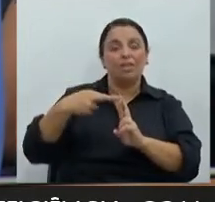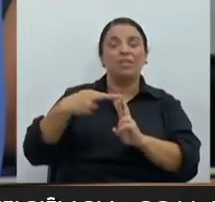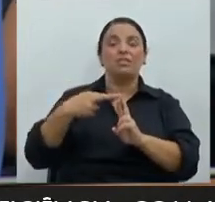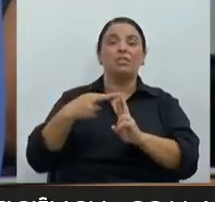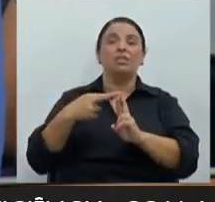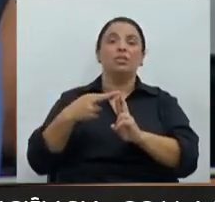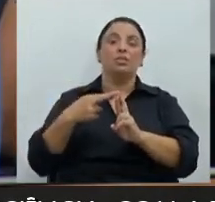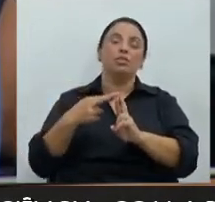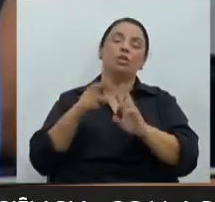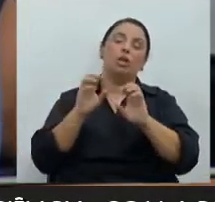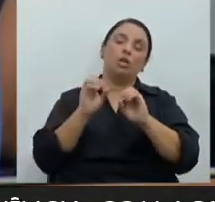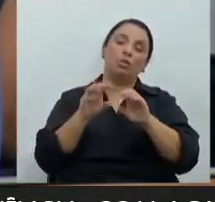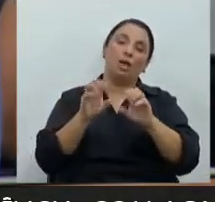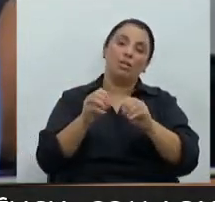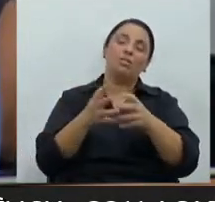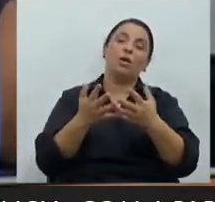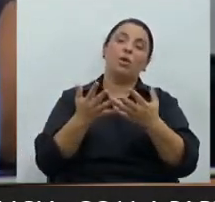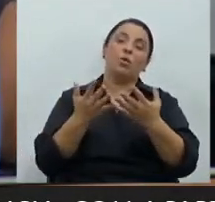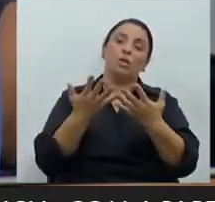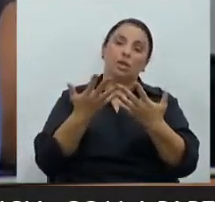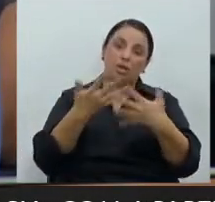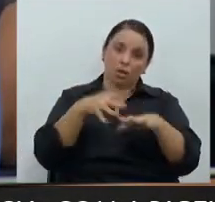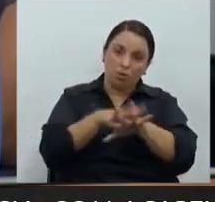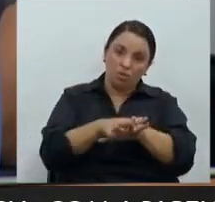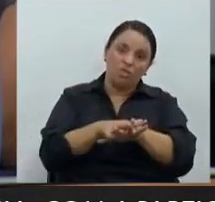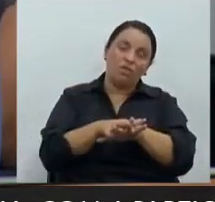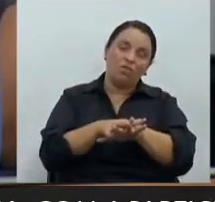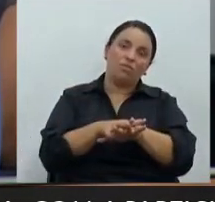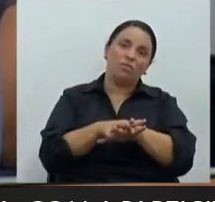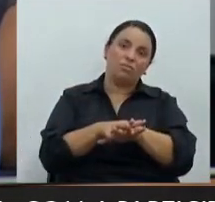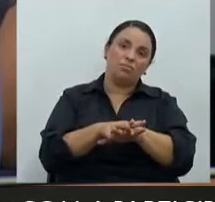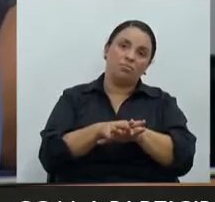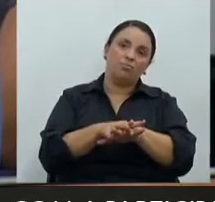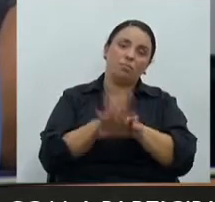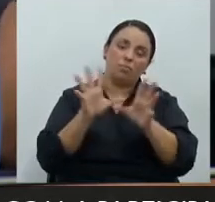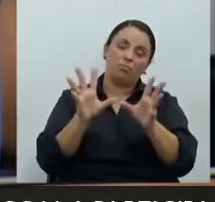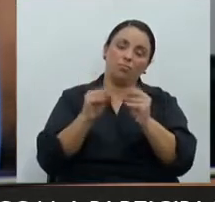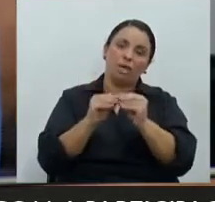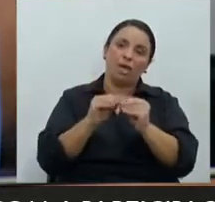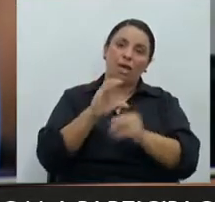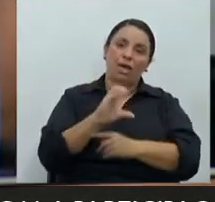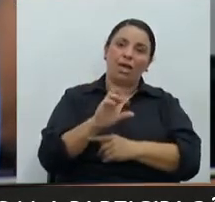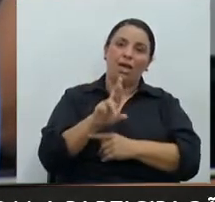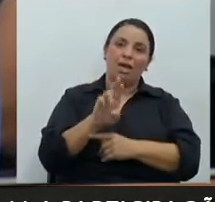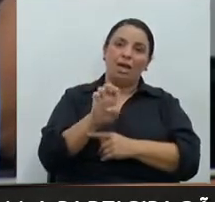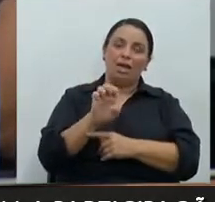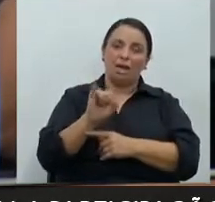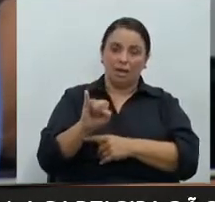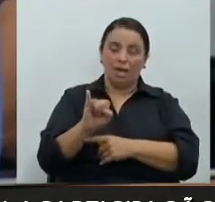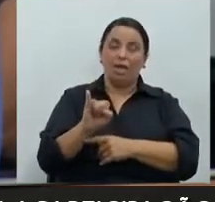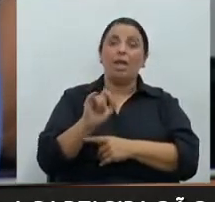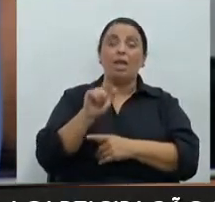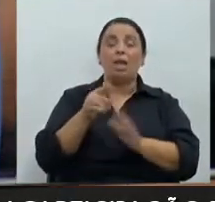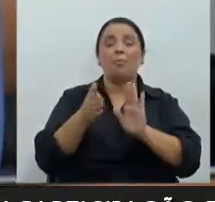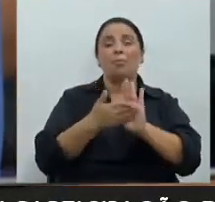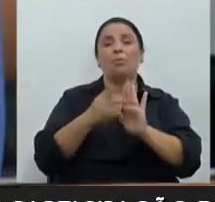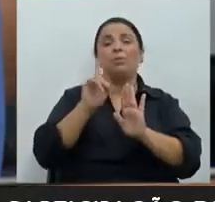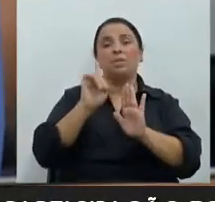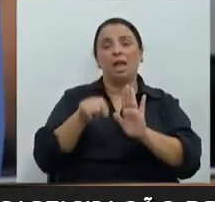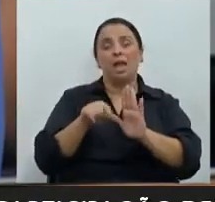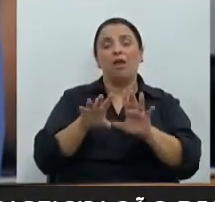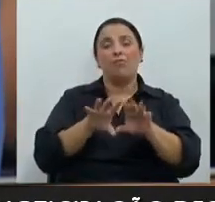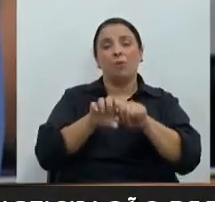nós intitulamos CREI, e a proposta é a formação de profissionais